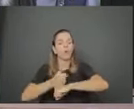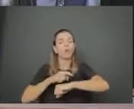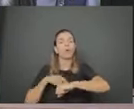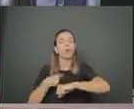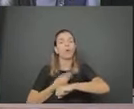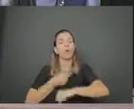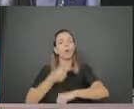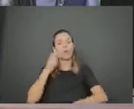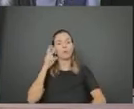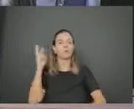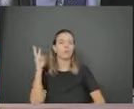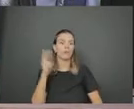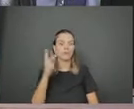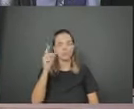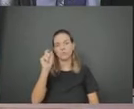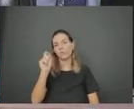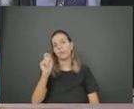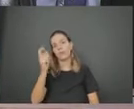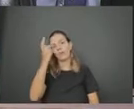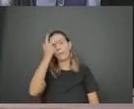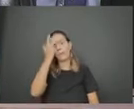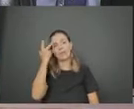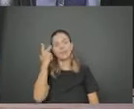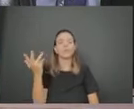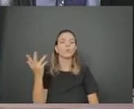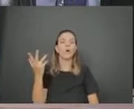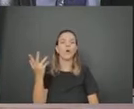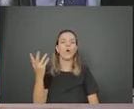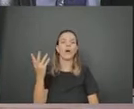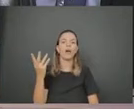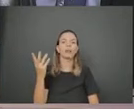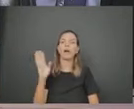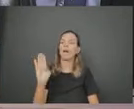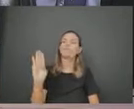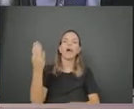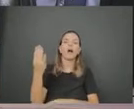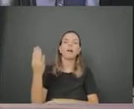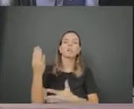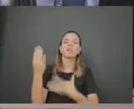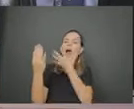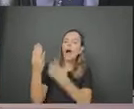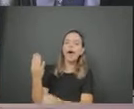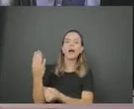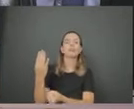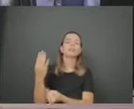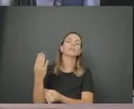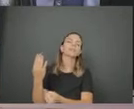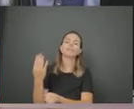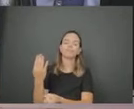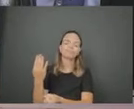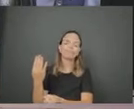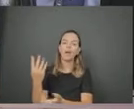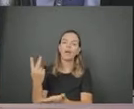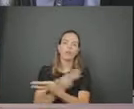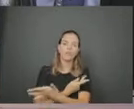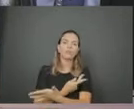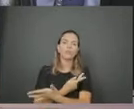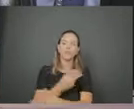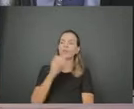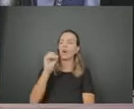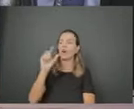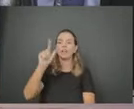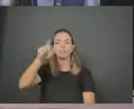pessoas que caem em alguns golpes, né, compra o OLX e outras coisas. No interior do Estado existem